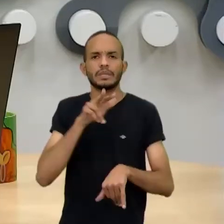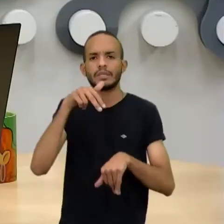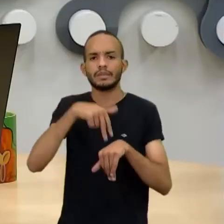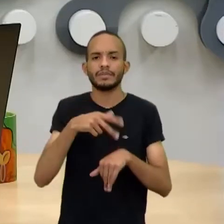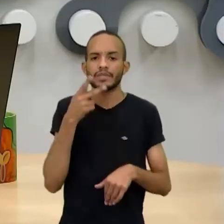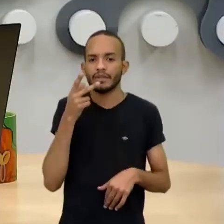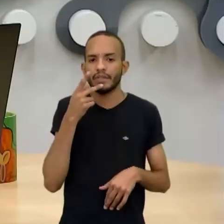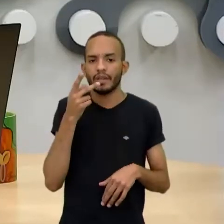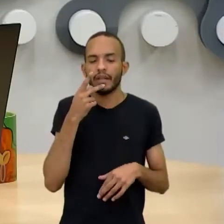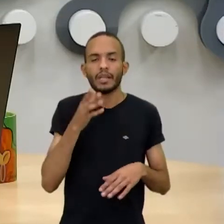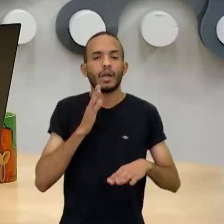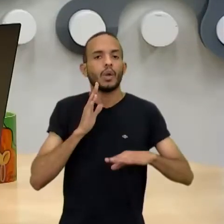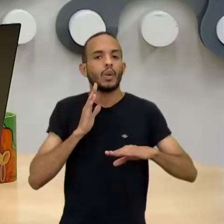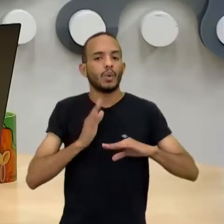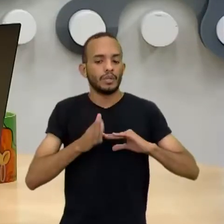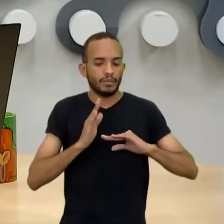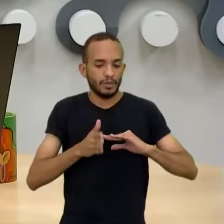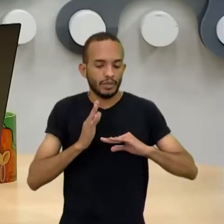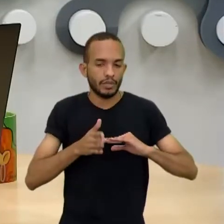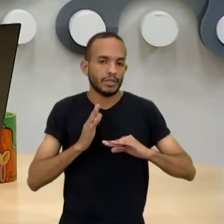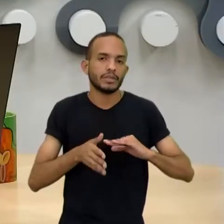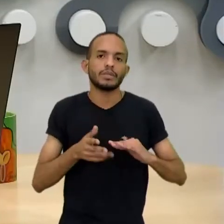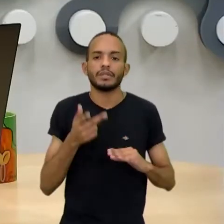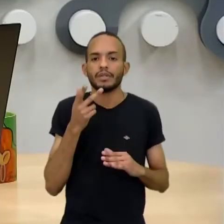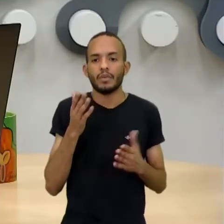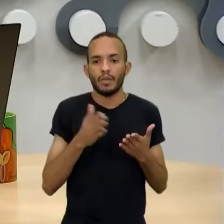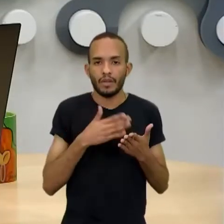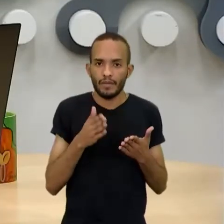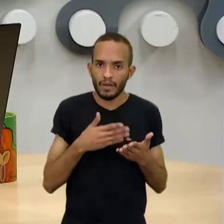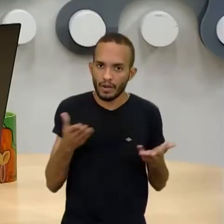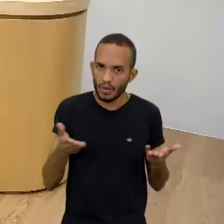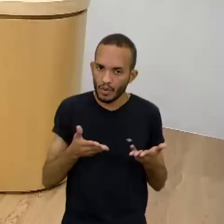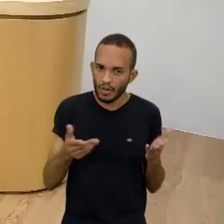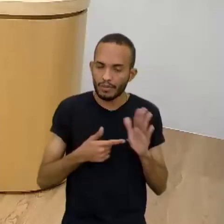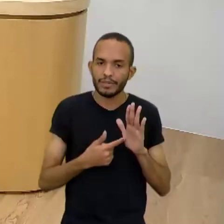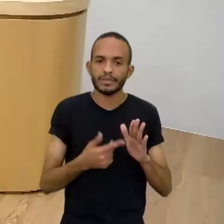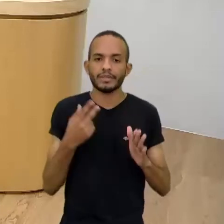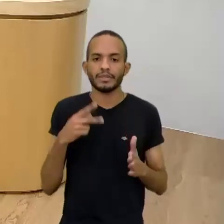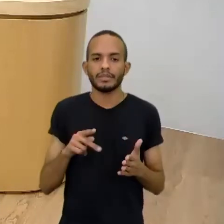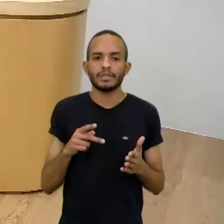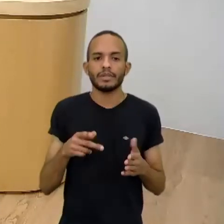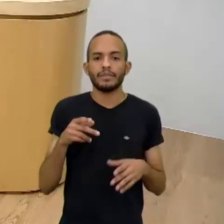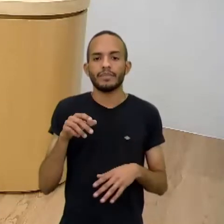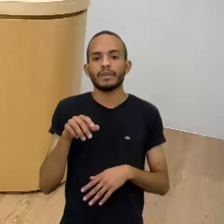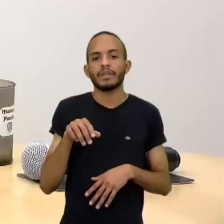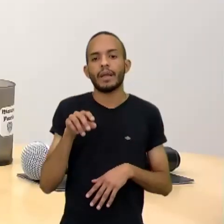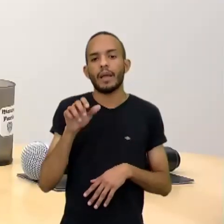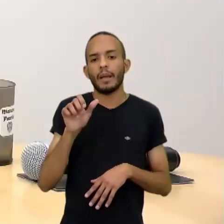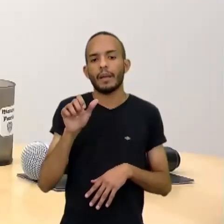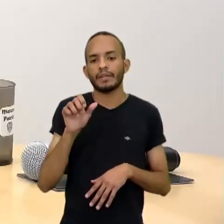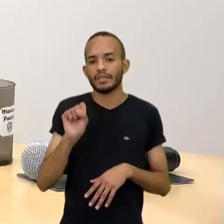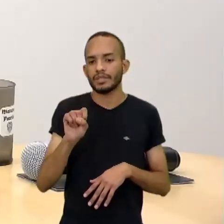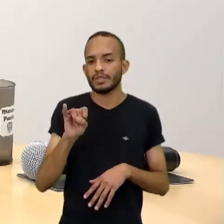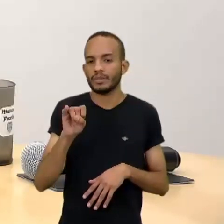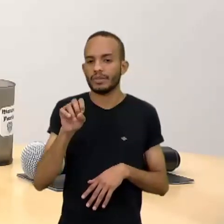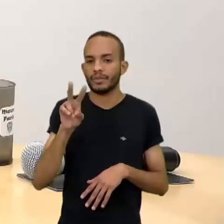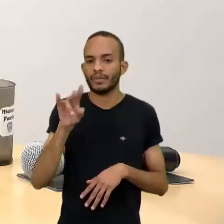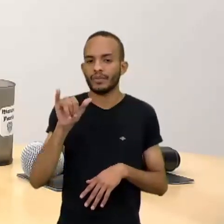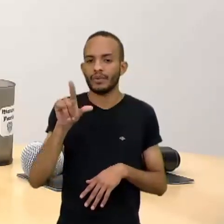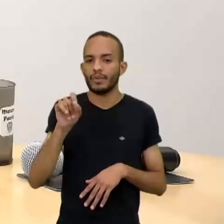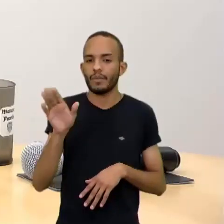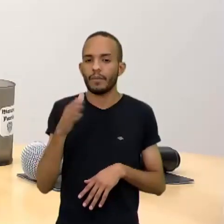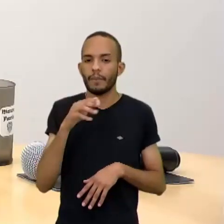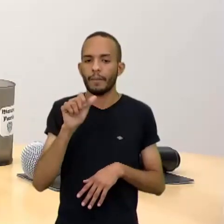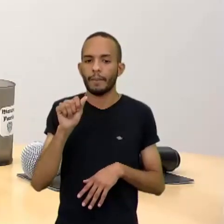pra contemporaneidade. Eu sei que você trouxe um livro para mostrar. Trouxe o livro do Silvio de Almeida, né? Aí o pessoal deve